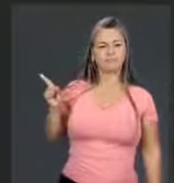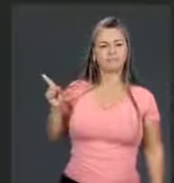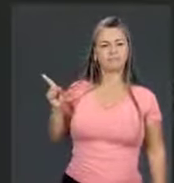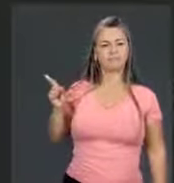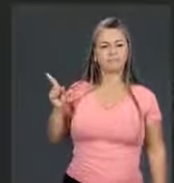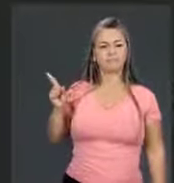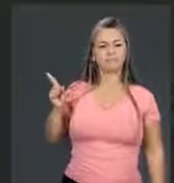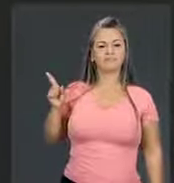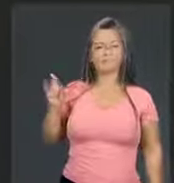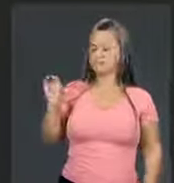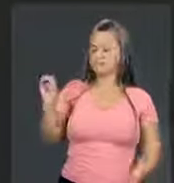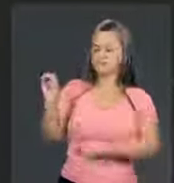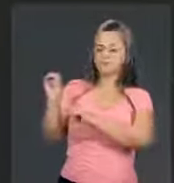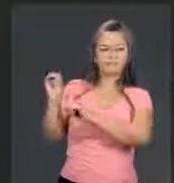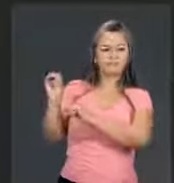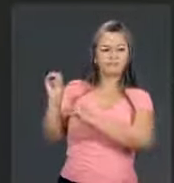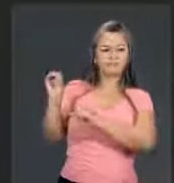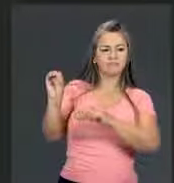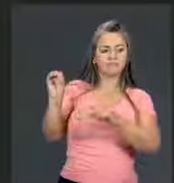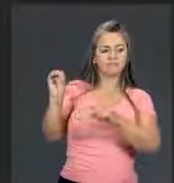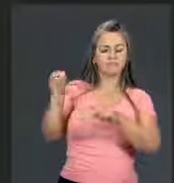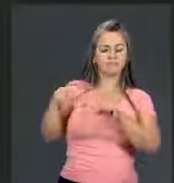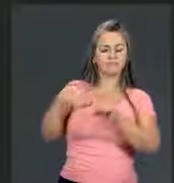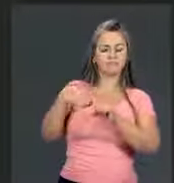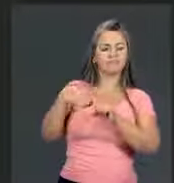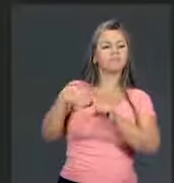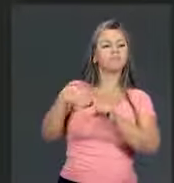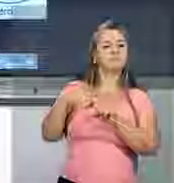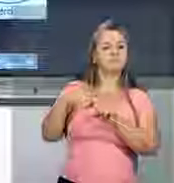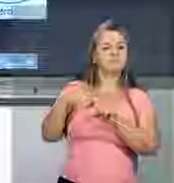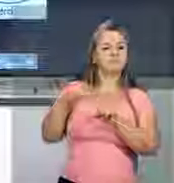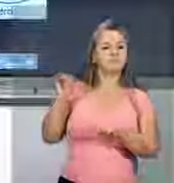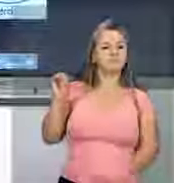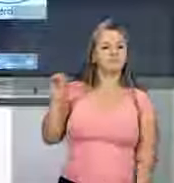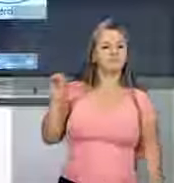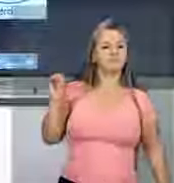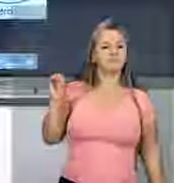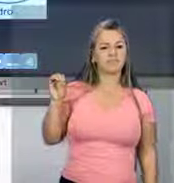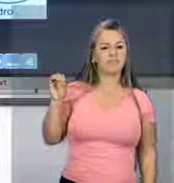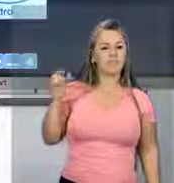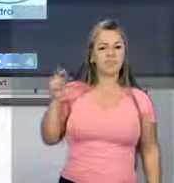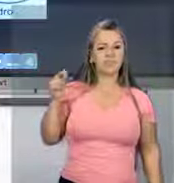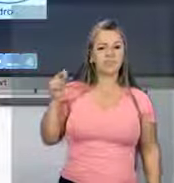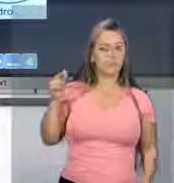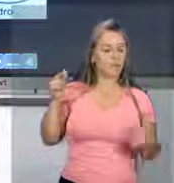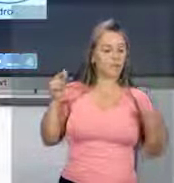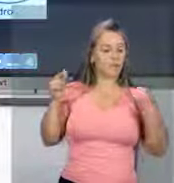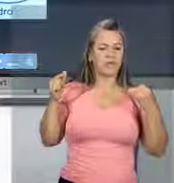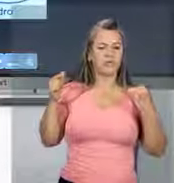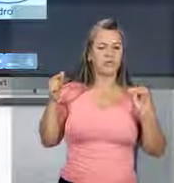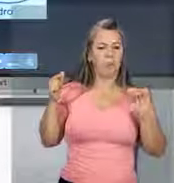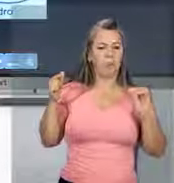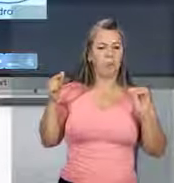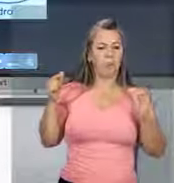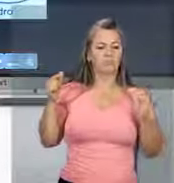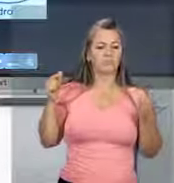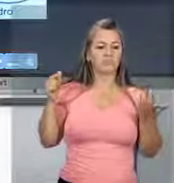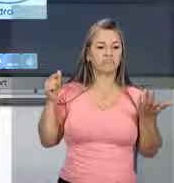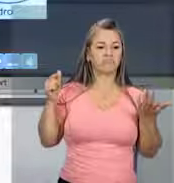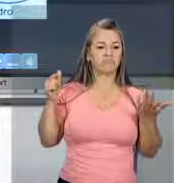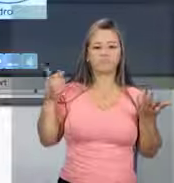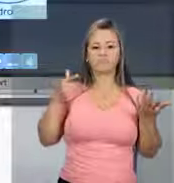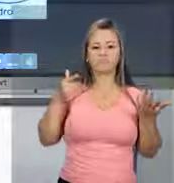fio condutor ao polo positivo. A outra extremidade não tem ligação nenhuma, então não tem